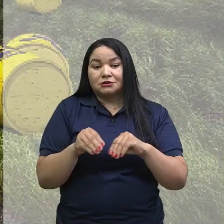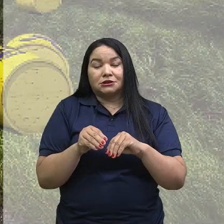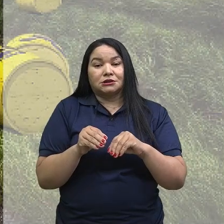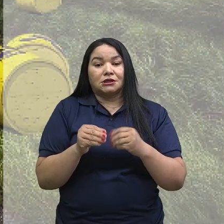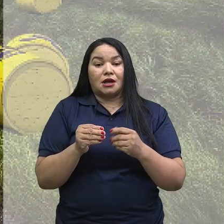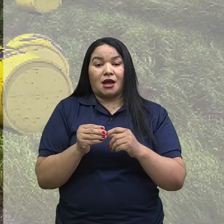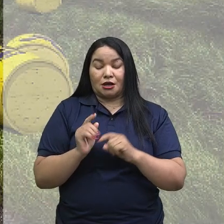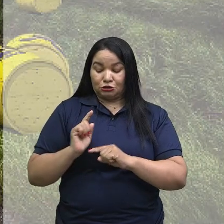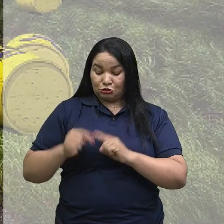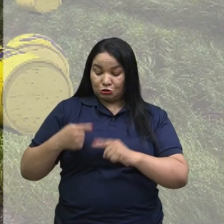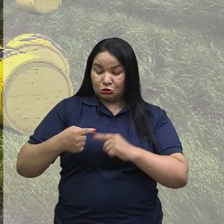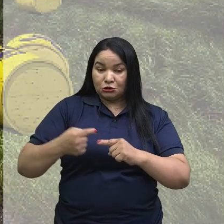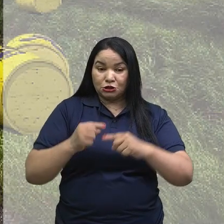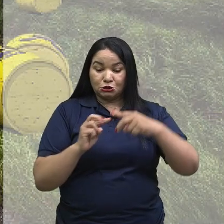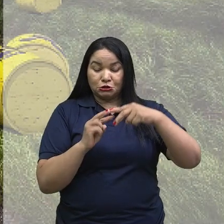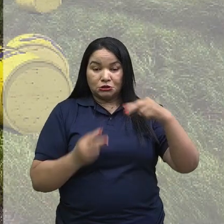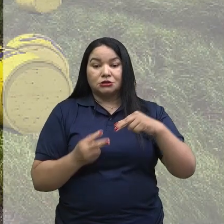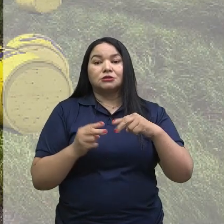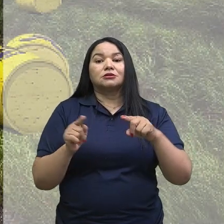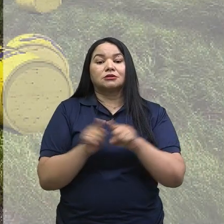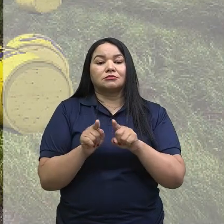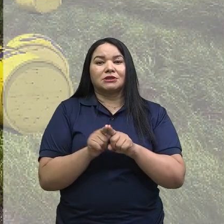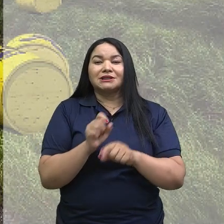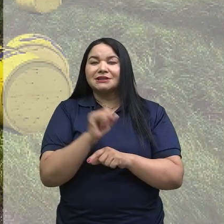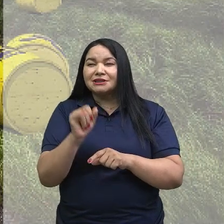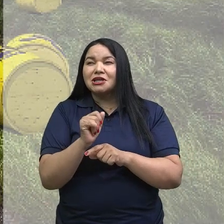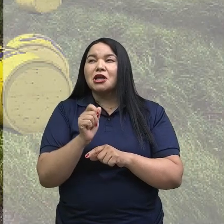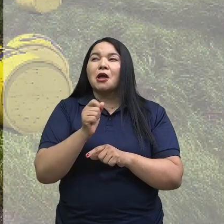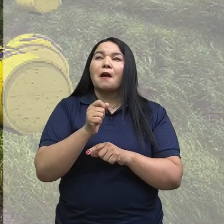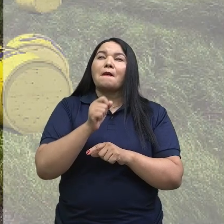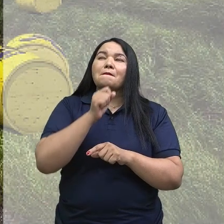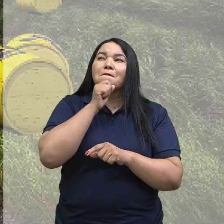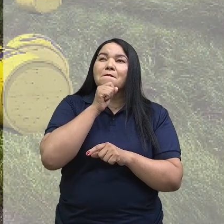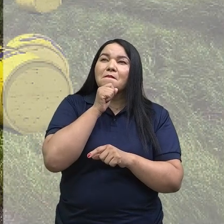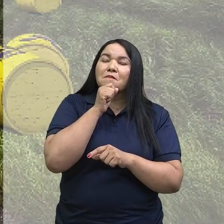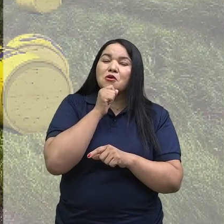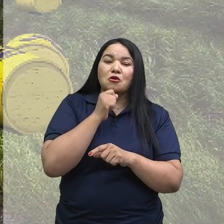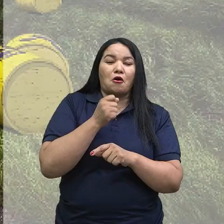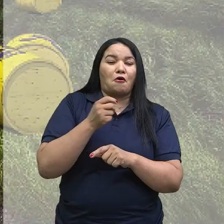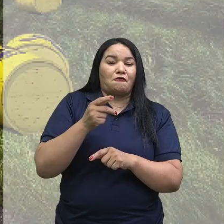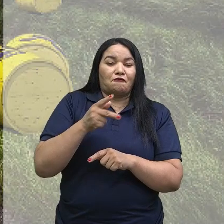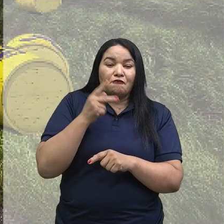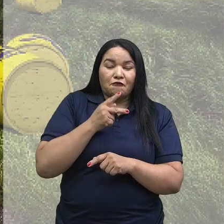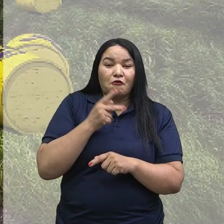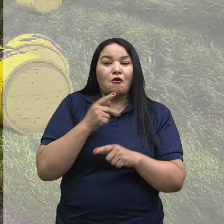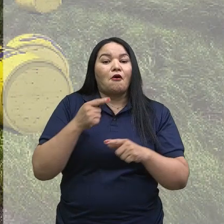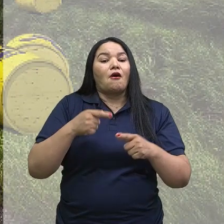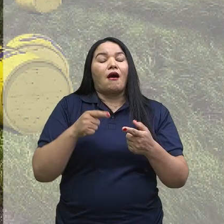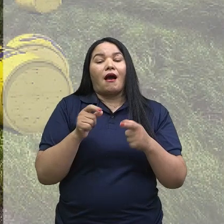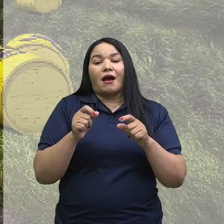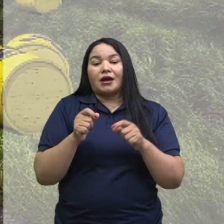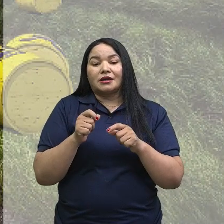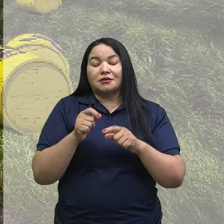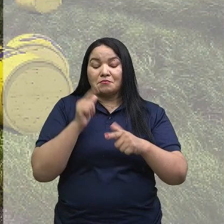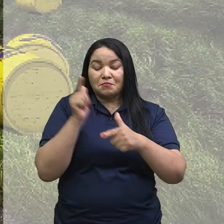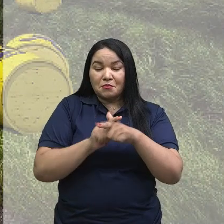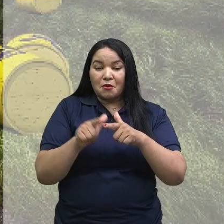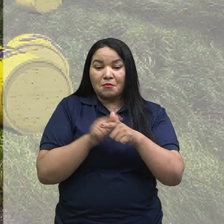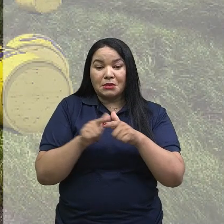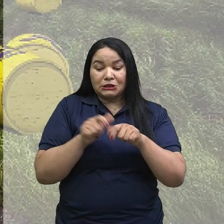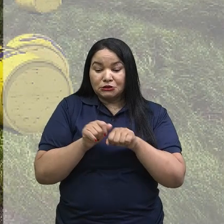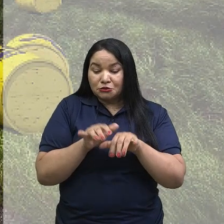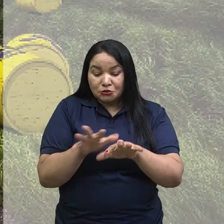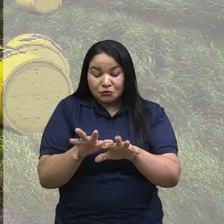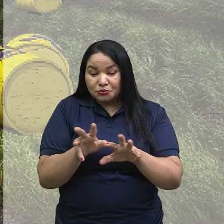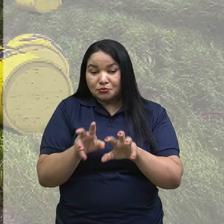Então, professor, quer dizer que se a minha bisavó foi acarretada, né, em relação a